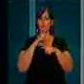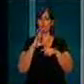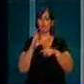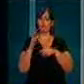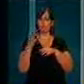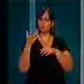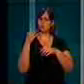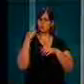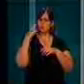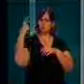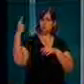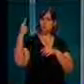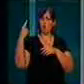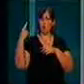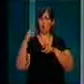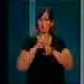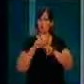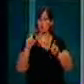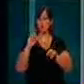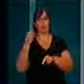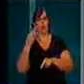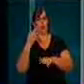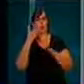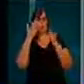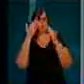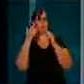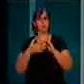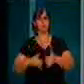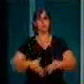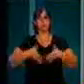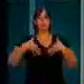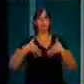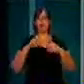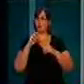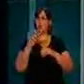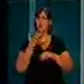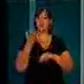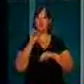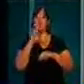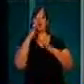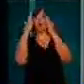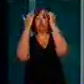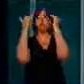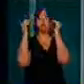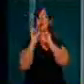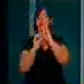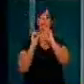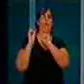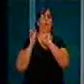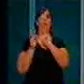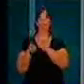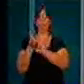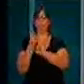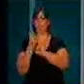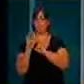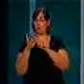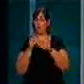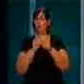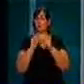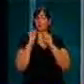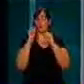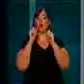político-ideológica, ou por vaidade, ou em busca dos seus 15 segundos de glória, convocaram a imprensa